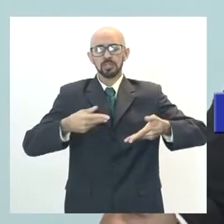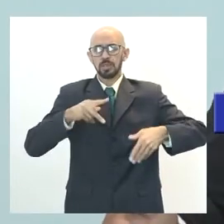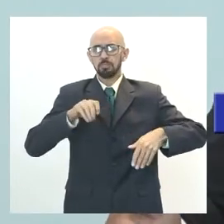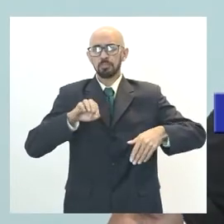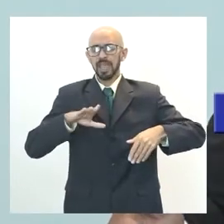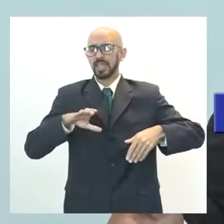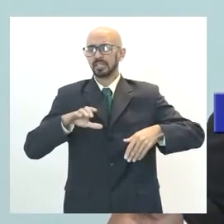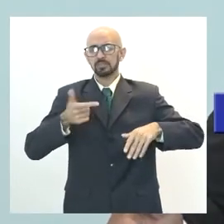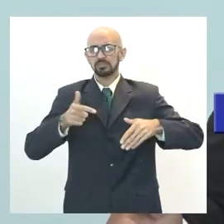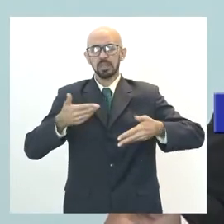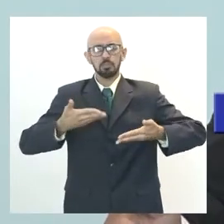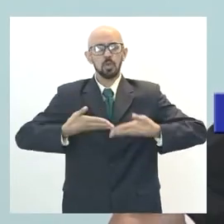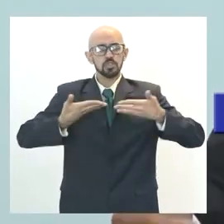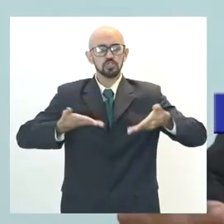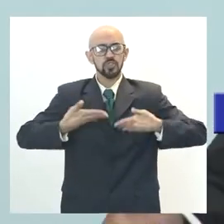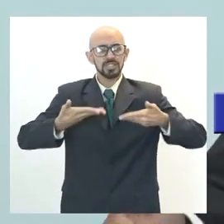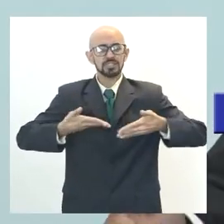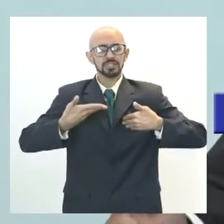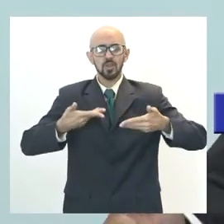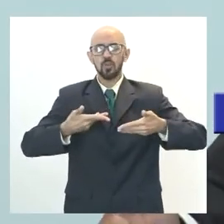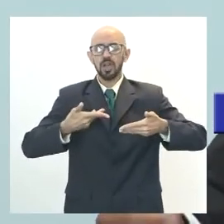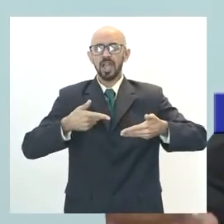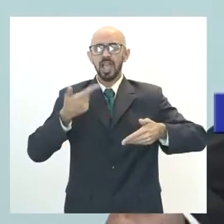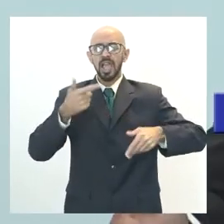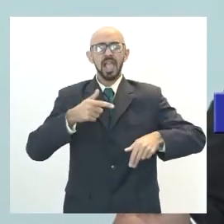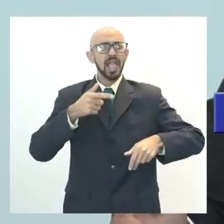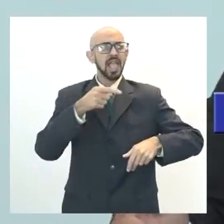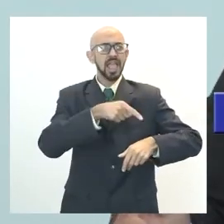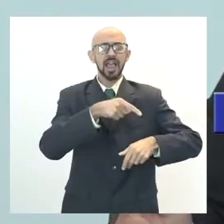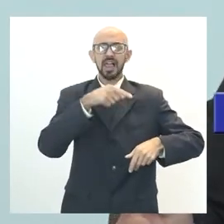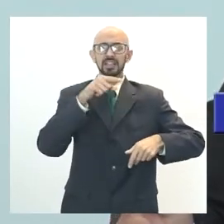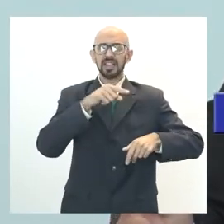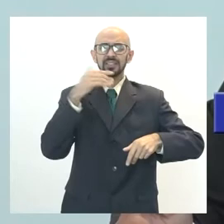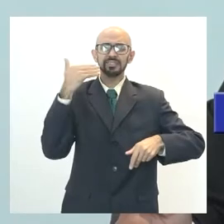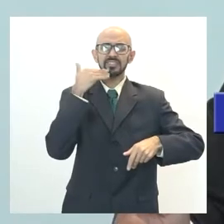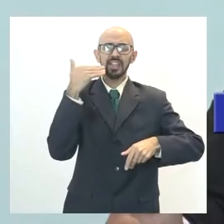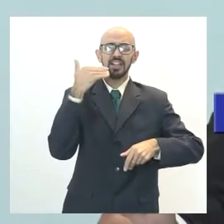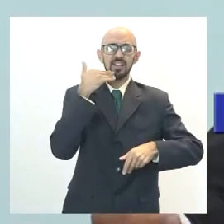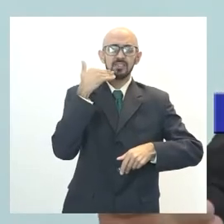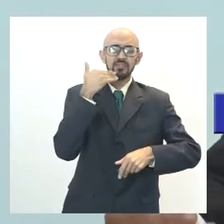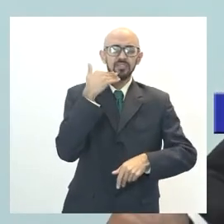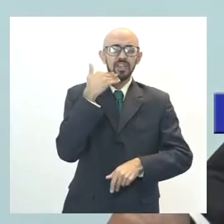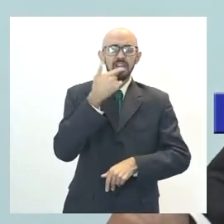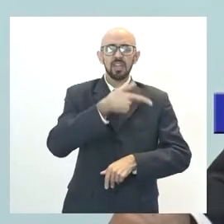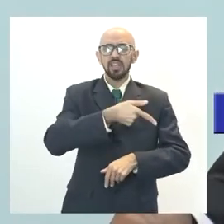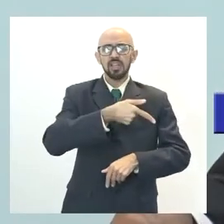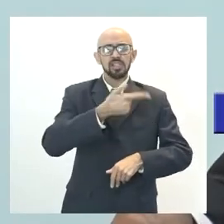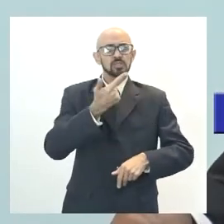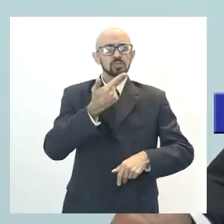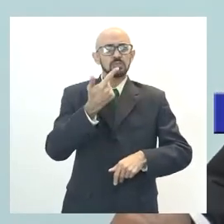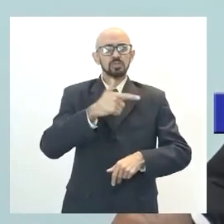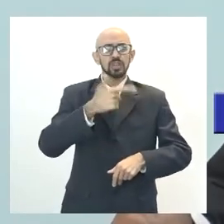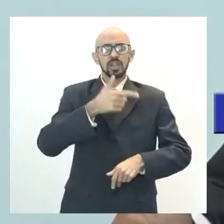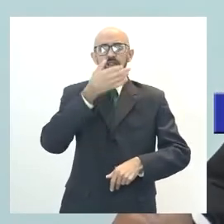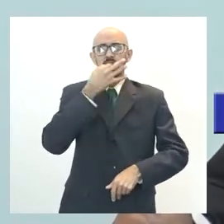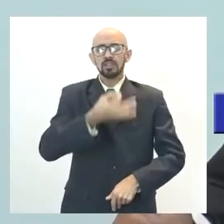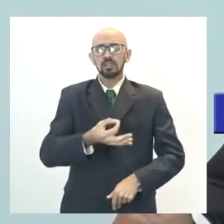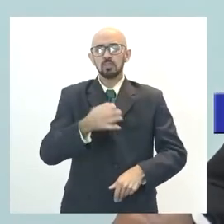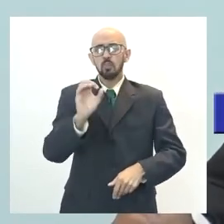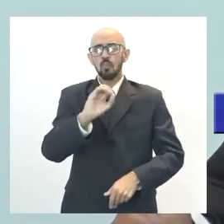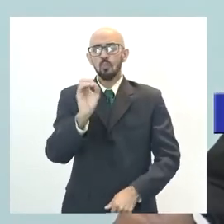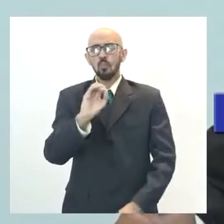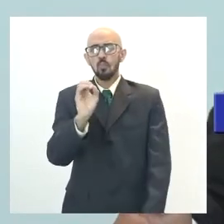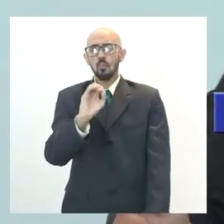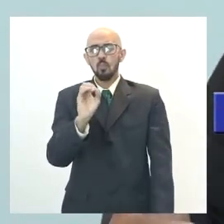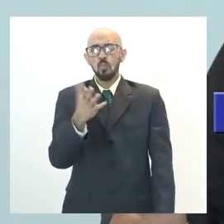tem motivação ela tá viciada é o vício de formalidade não tem justificativa nenhuma